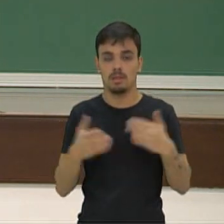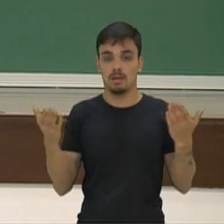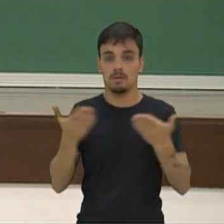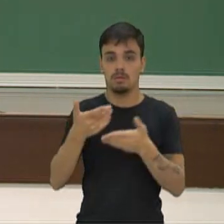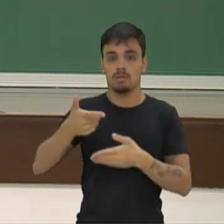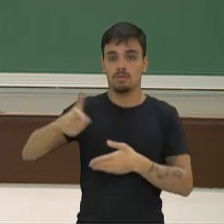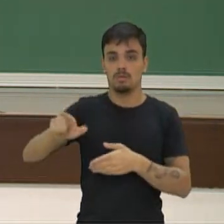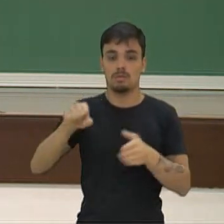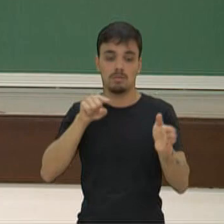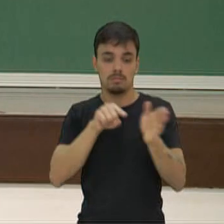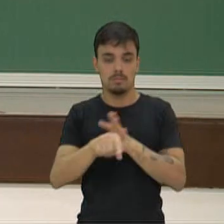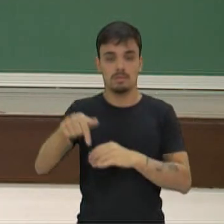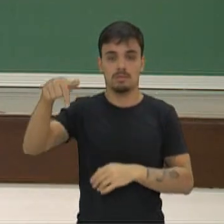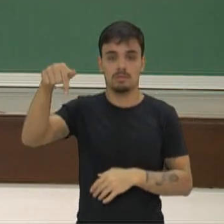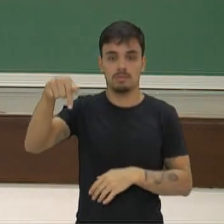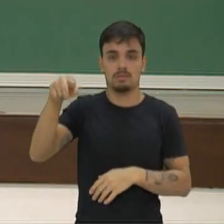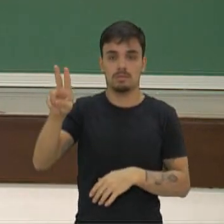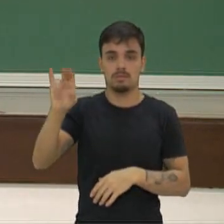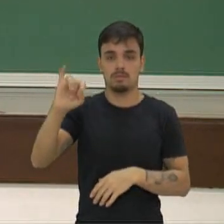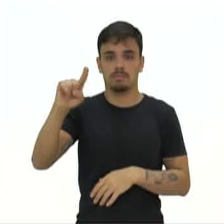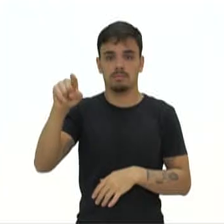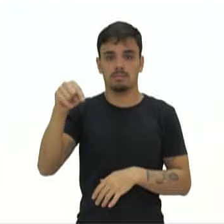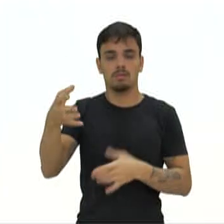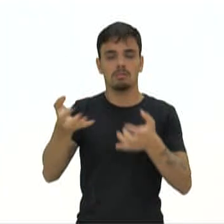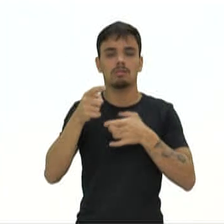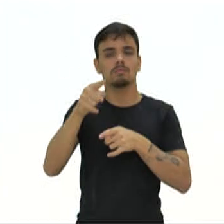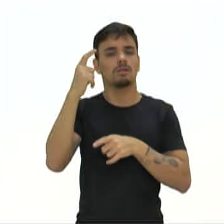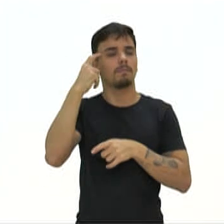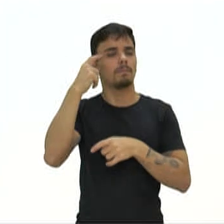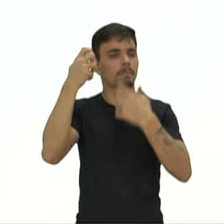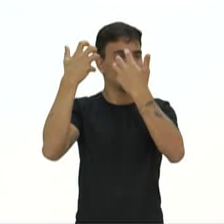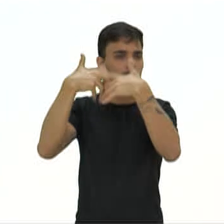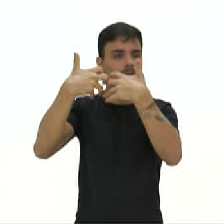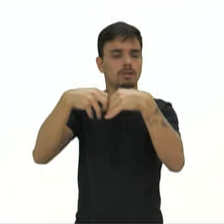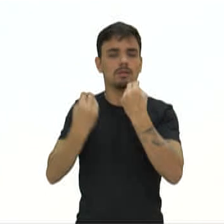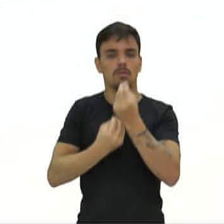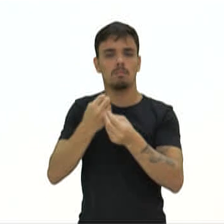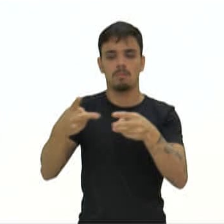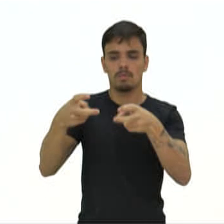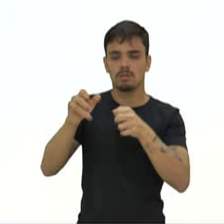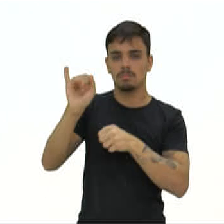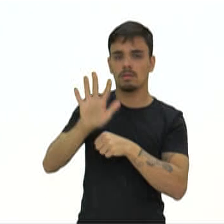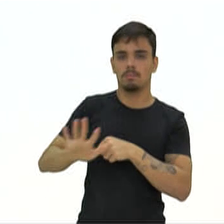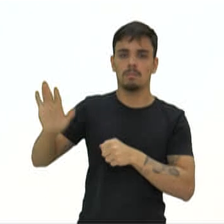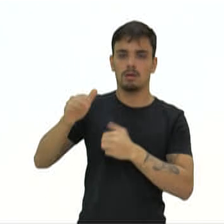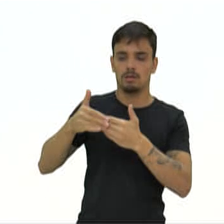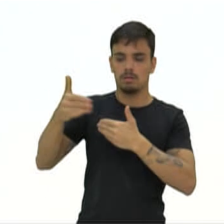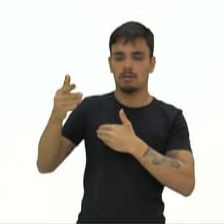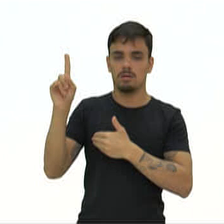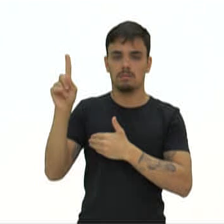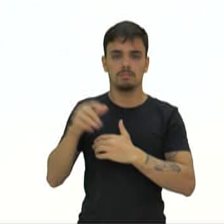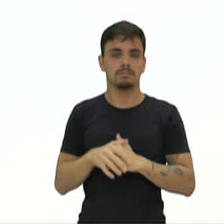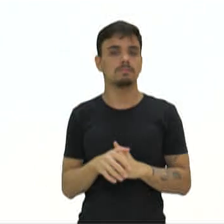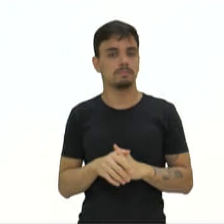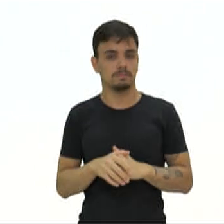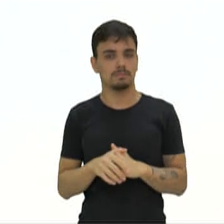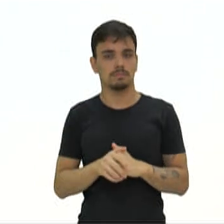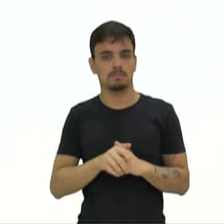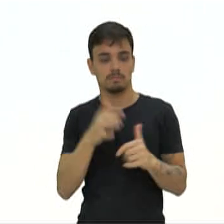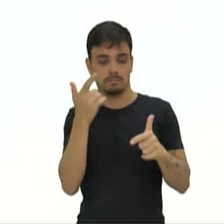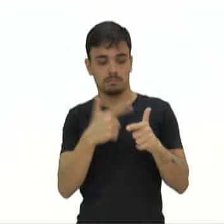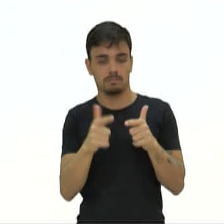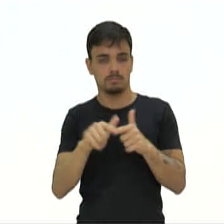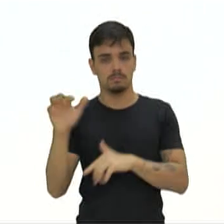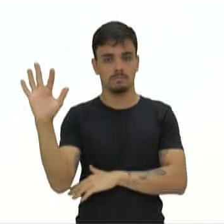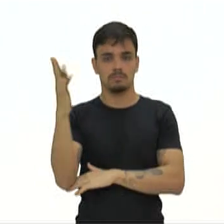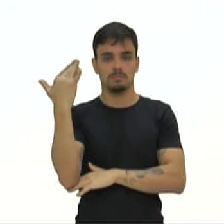próxima. Olha esse quiz. Eu quero que você pense aqui. Ó. Observe na figura a seguir, essa fotografia, né? Um problema